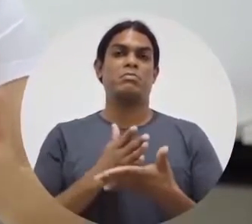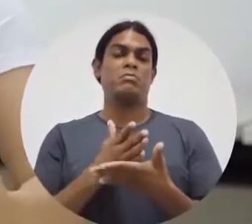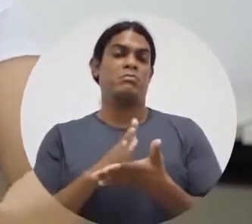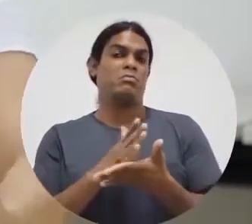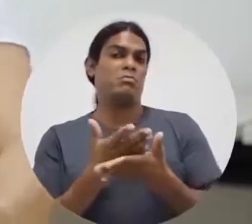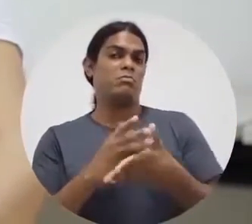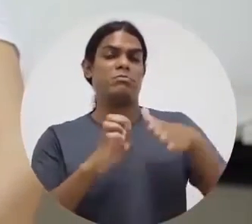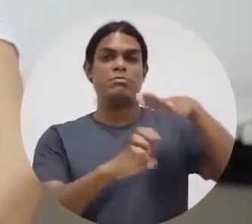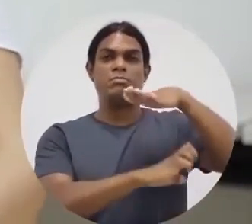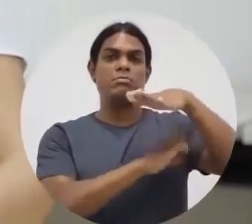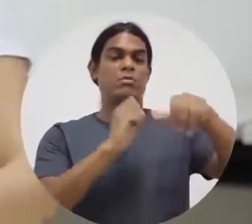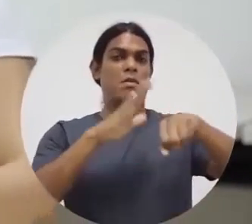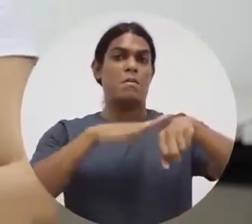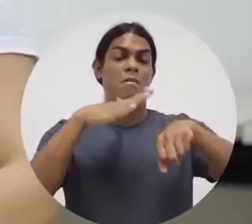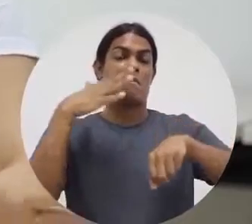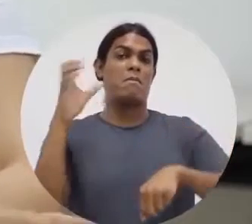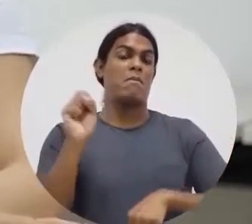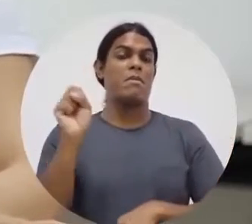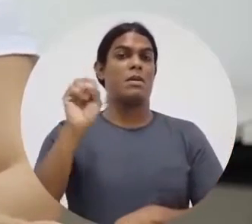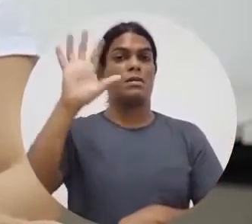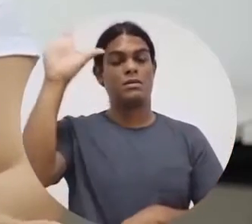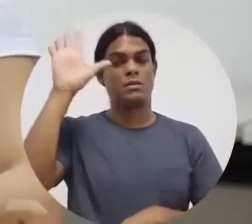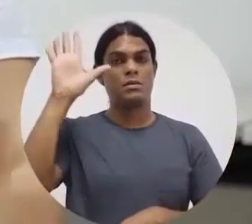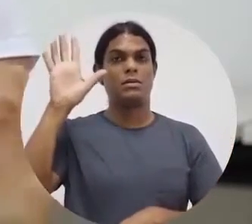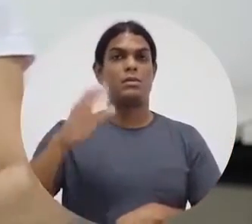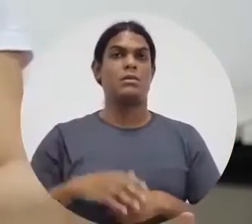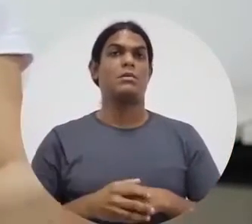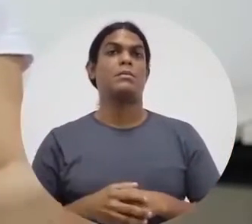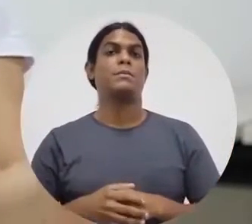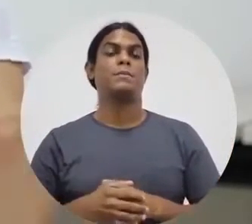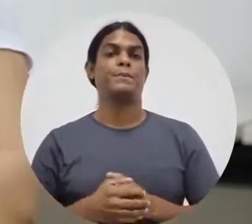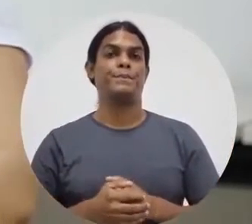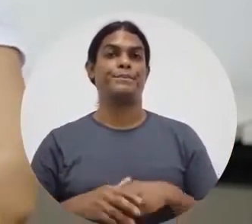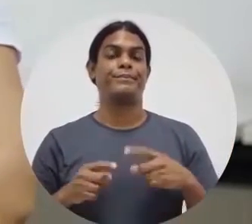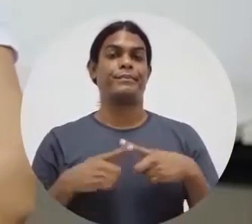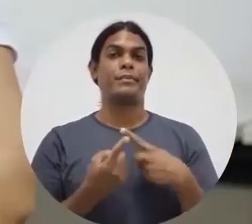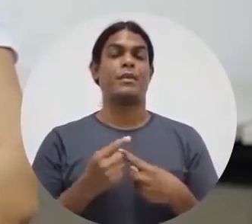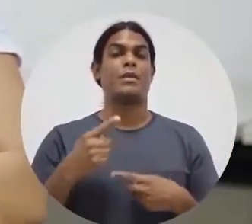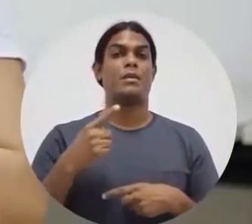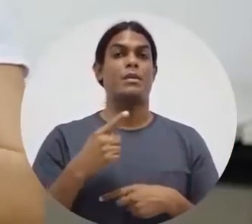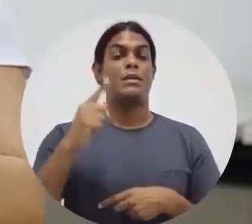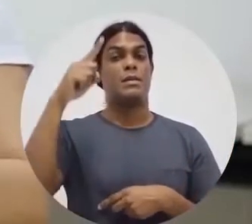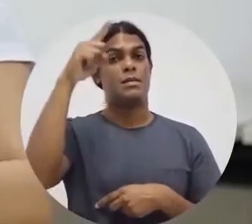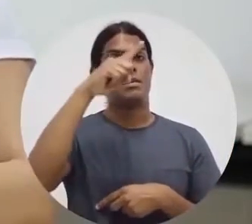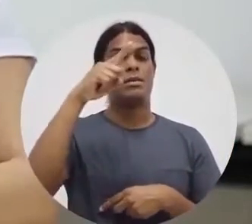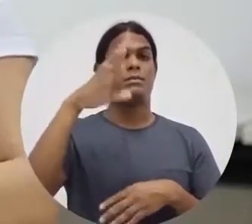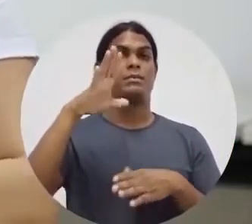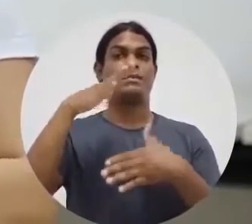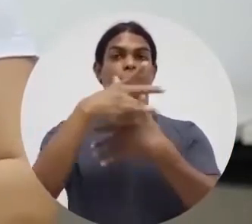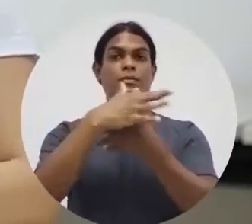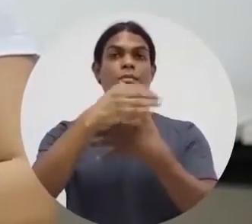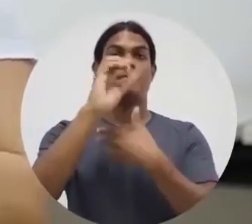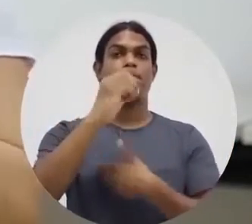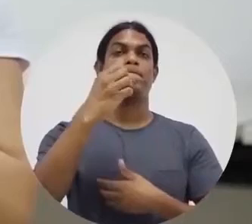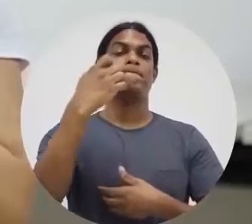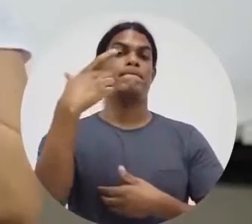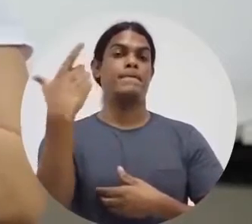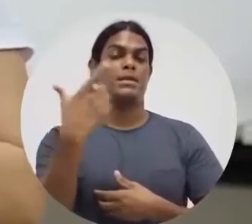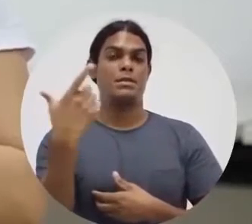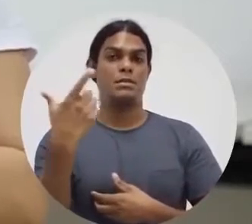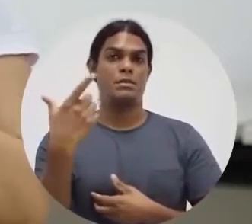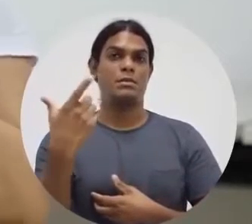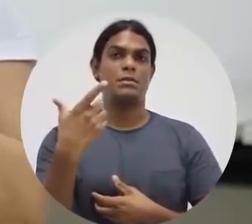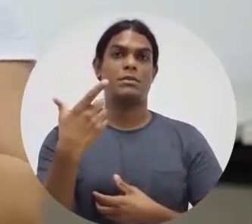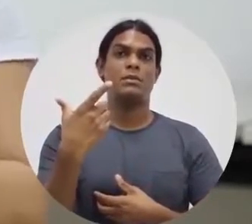do planeta para se implementar. Sempre dá certo, mas lá em Olinda foi um dos poucos casos